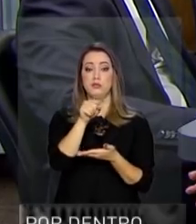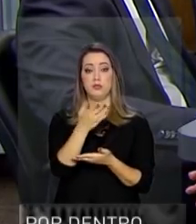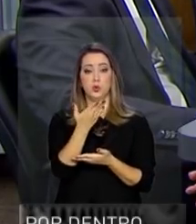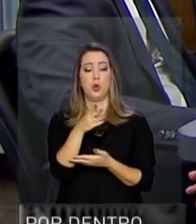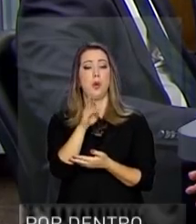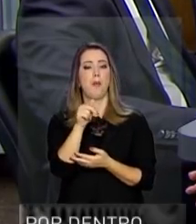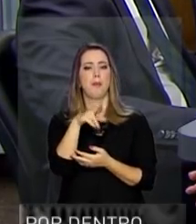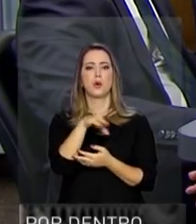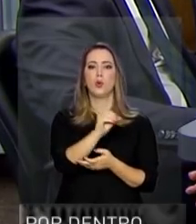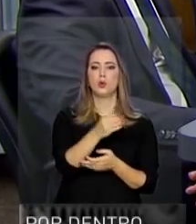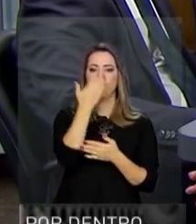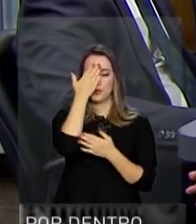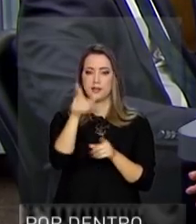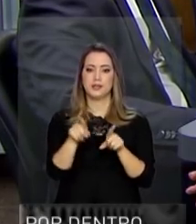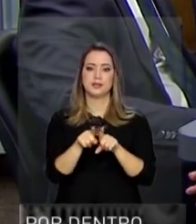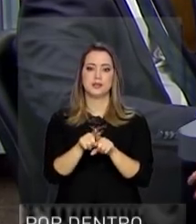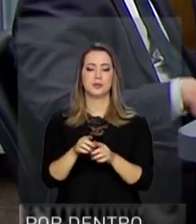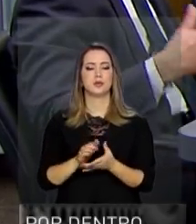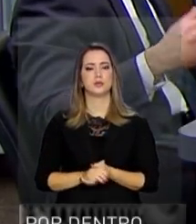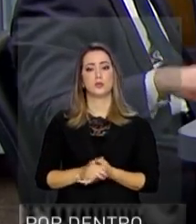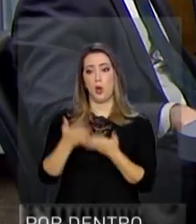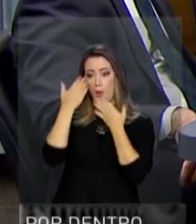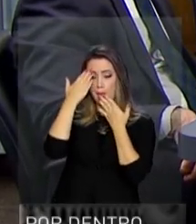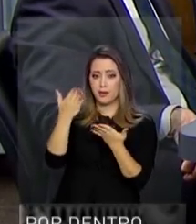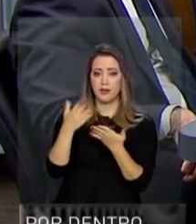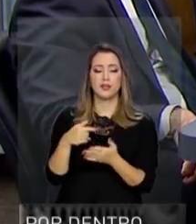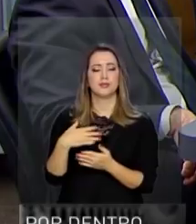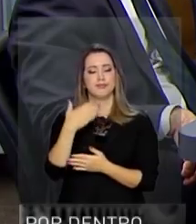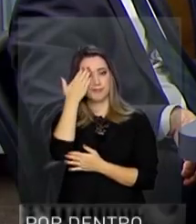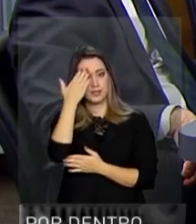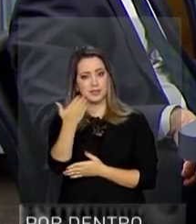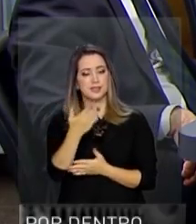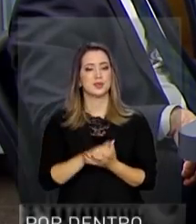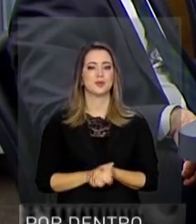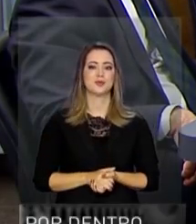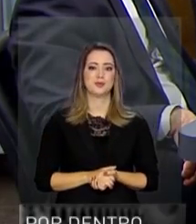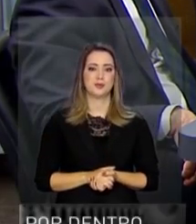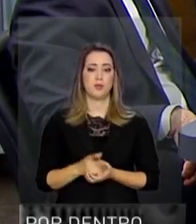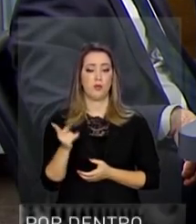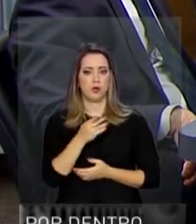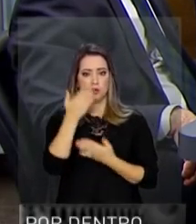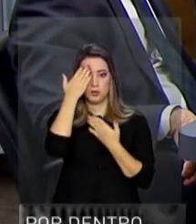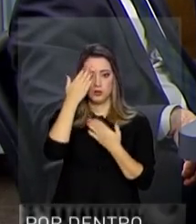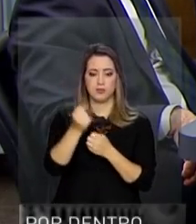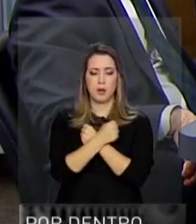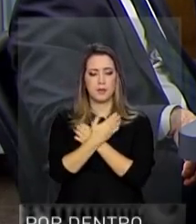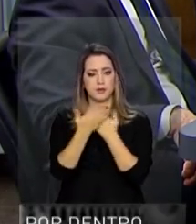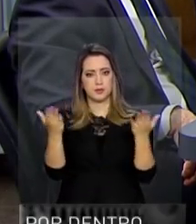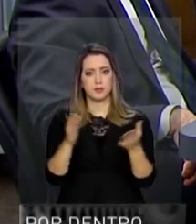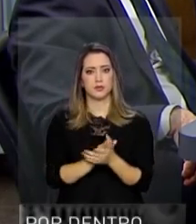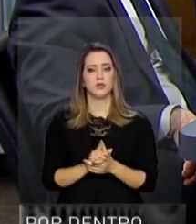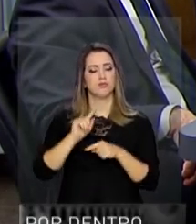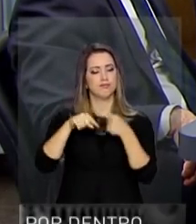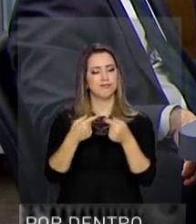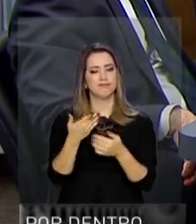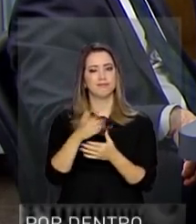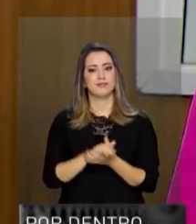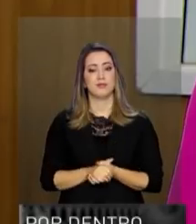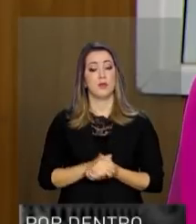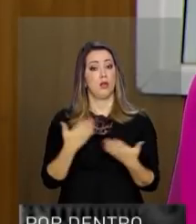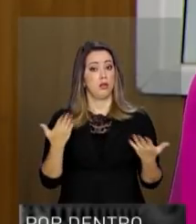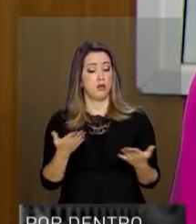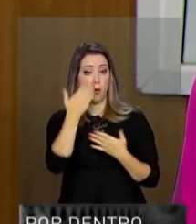Bruno Bianco também, muito obrigada. Muito obrigado e eu que agradeço o convite. Muito obrigado, agradeço também. Um abraço a todos. Até uma próxima oportunidade, então.